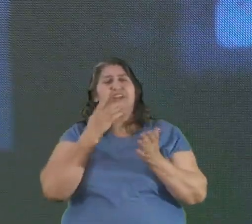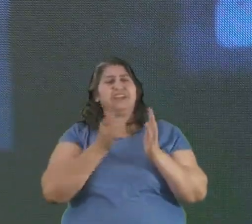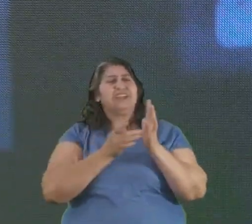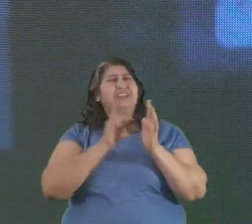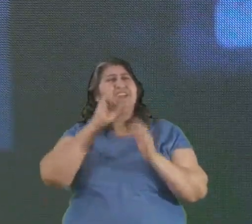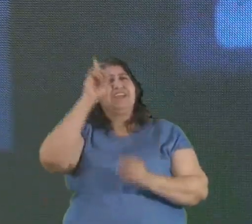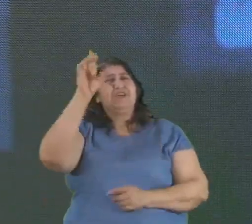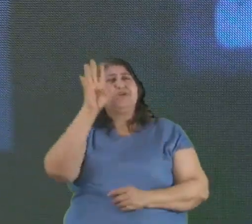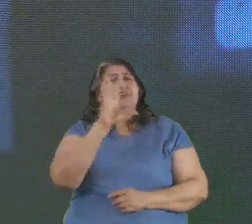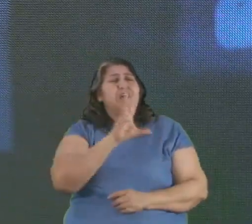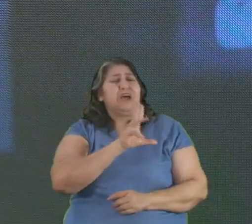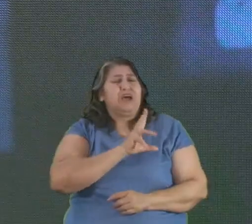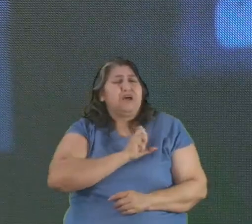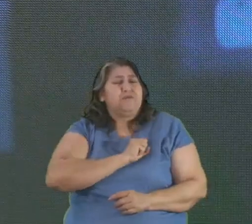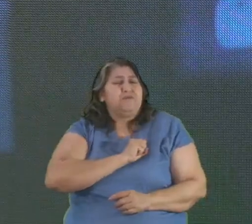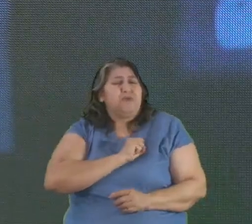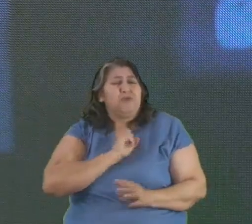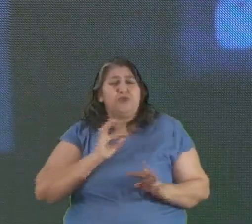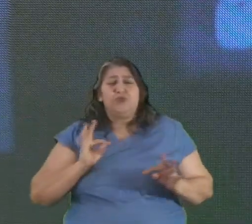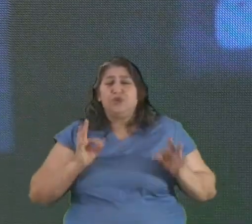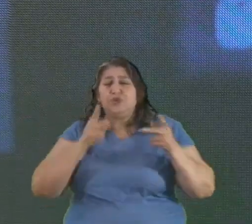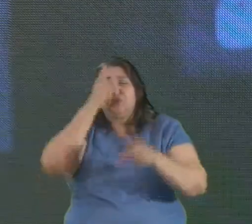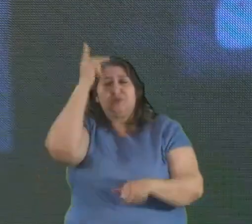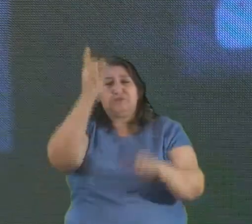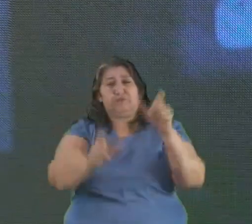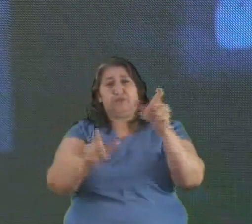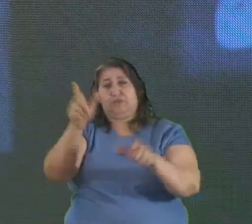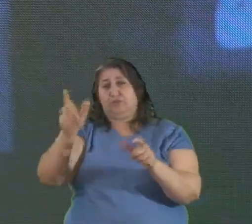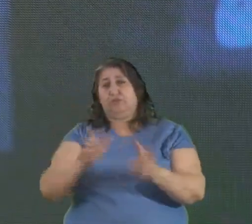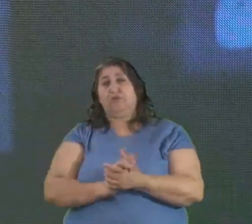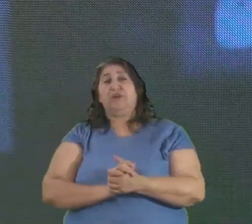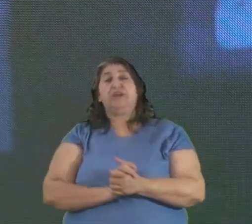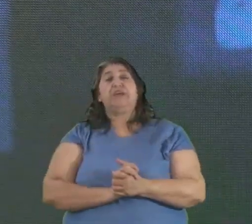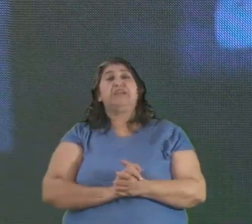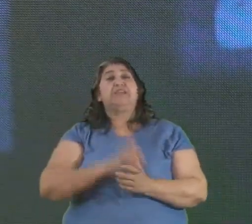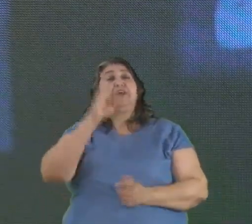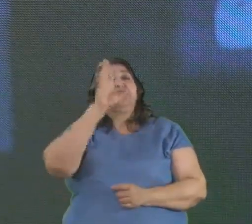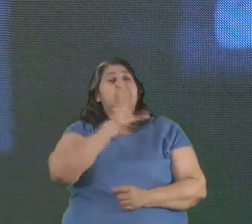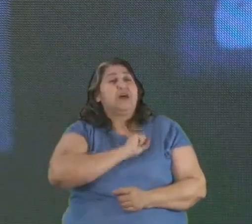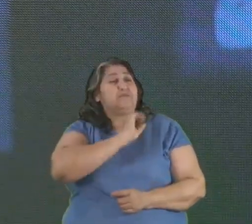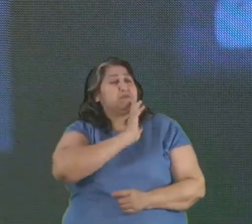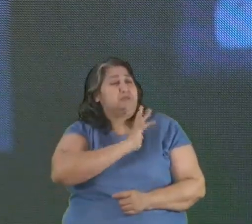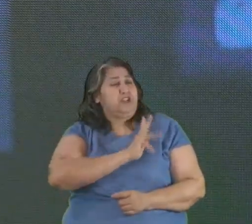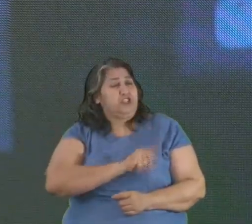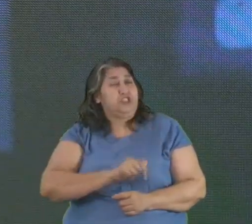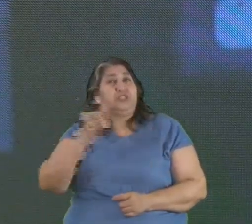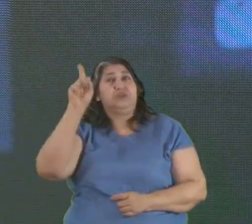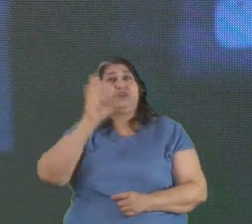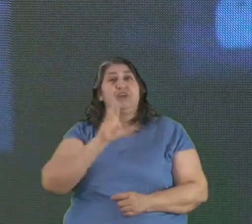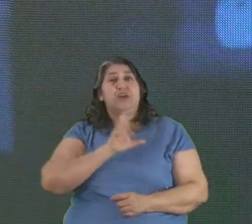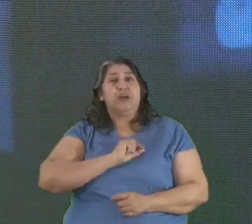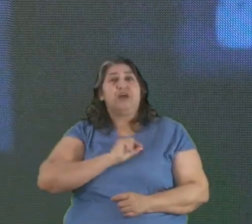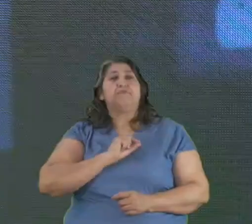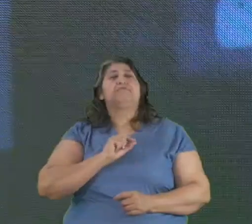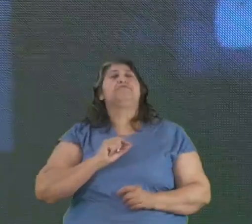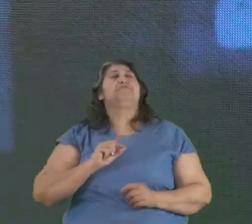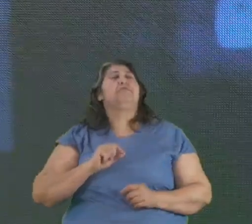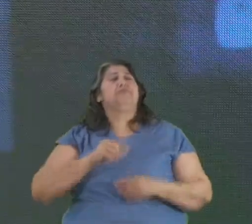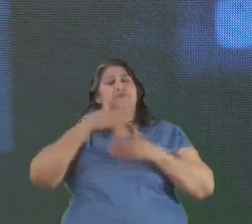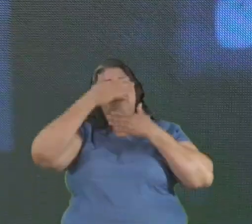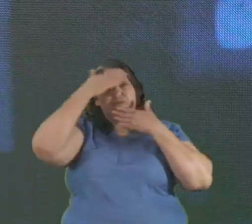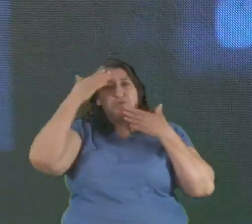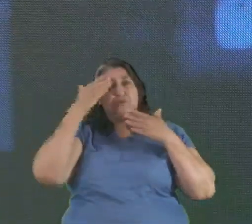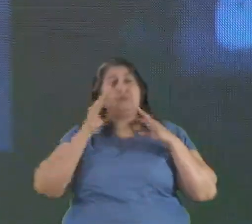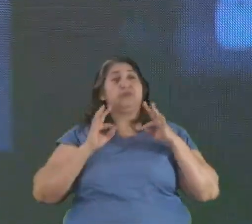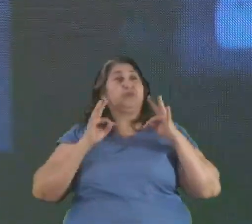mundo. Deus ama os judeus, Deus ama os palestinos. Nós não somos contra os palestinos, mas nós somos